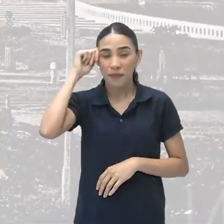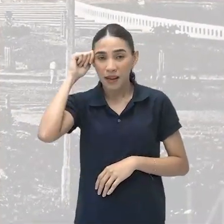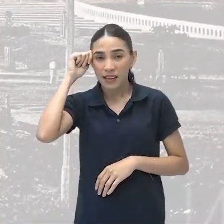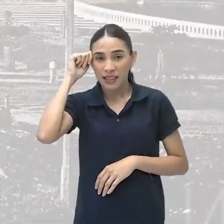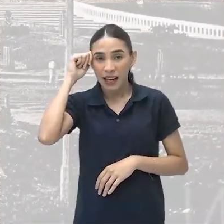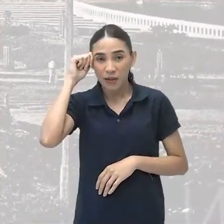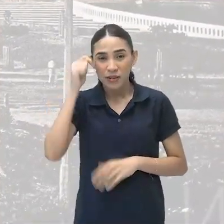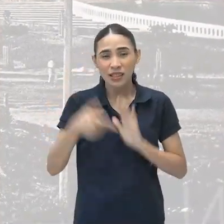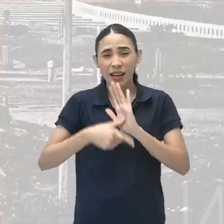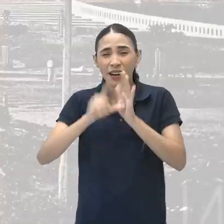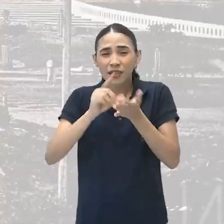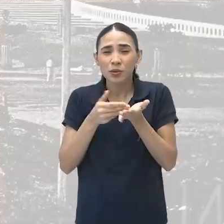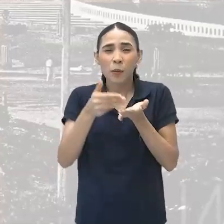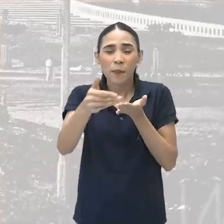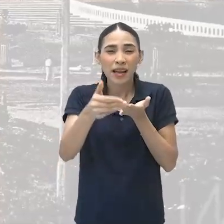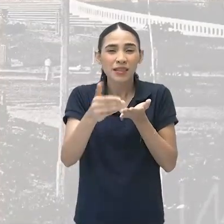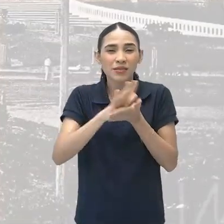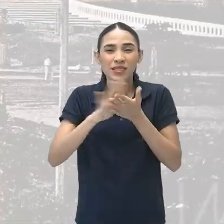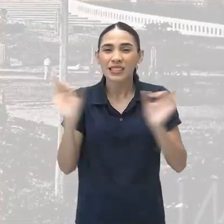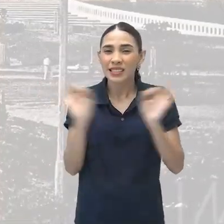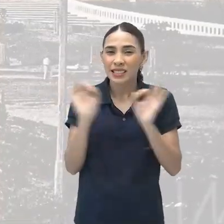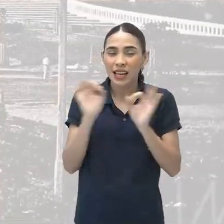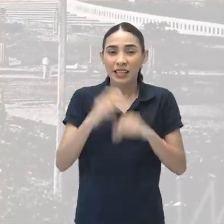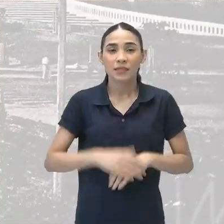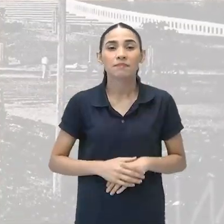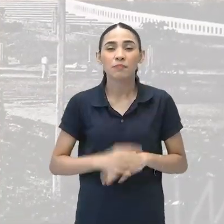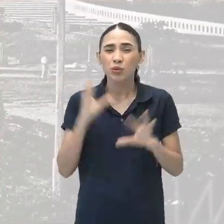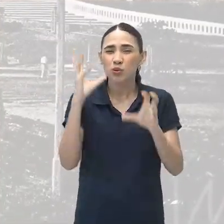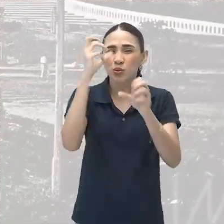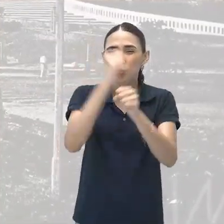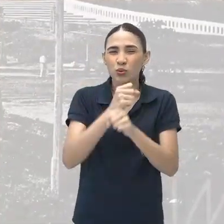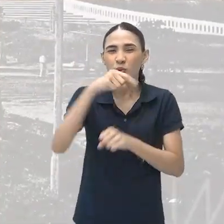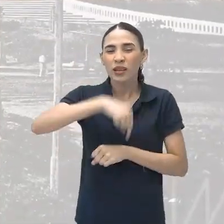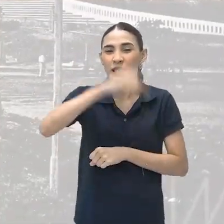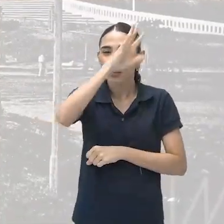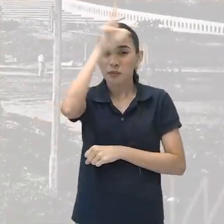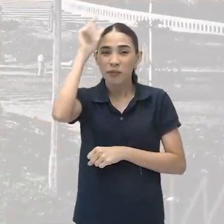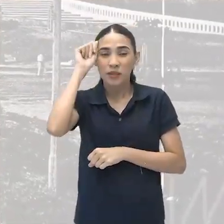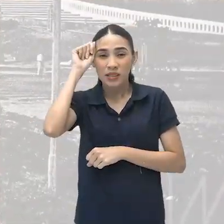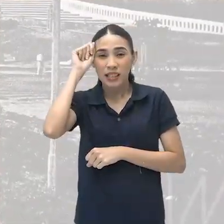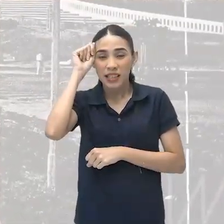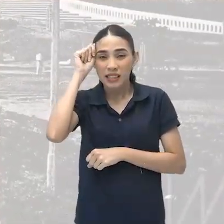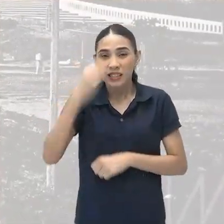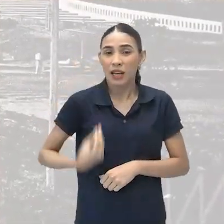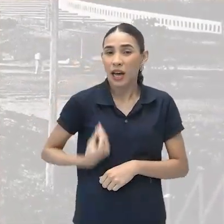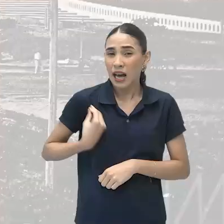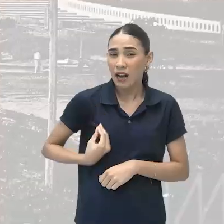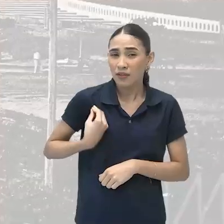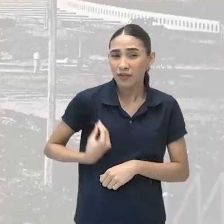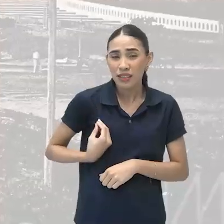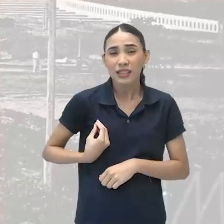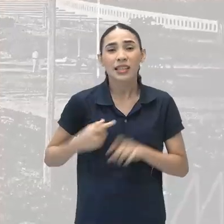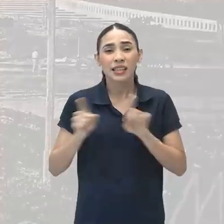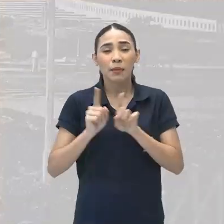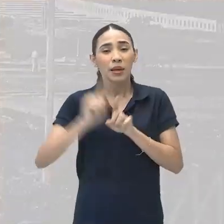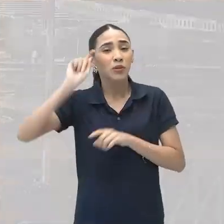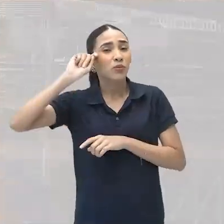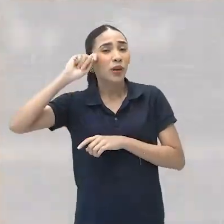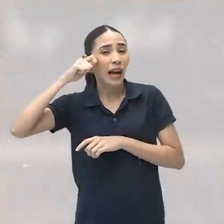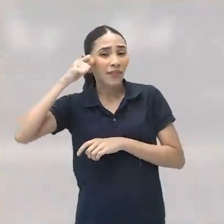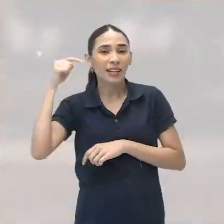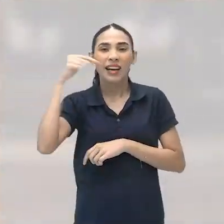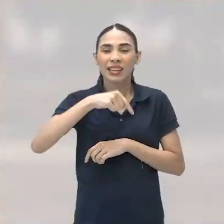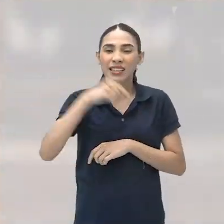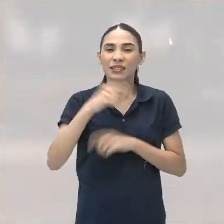nas sombras. A presença negra no Amazonas é tratada de modo marginal na historiografia local e